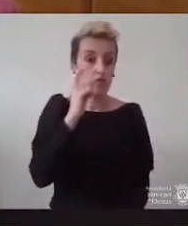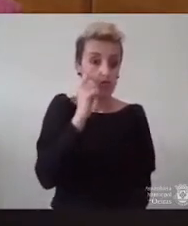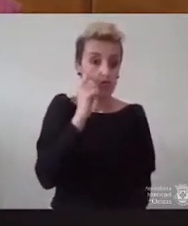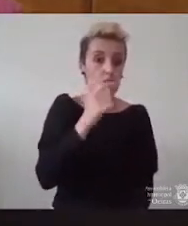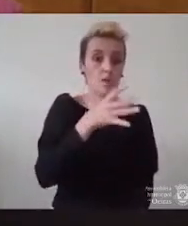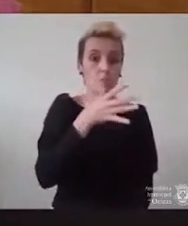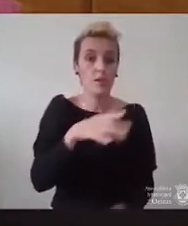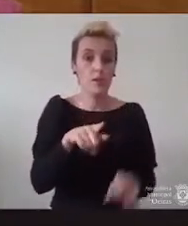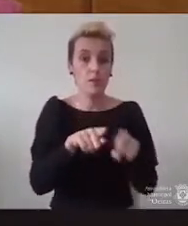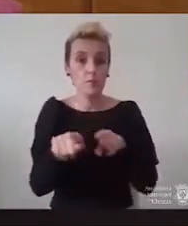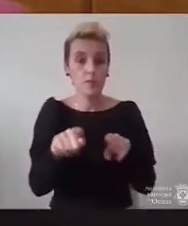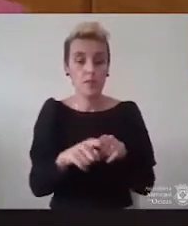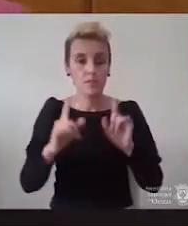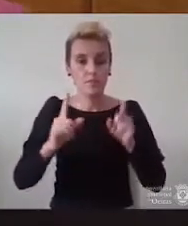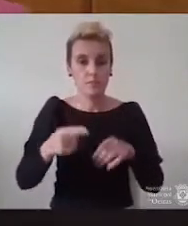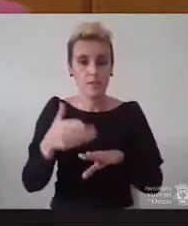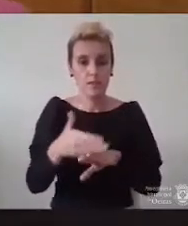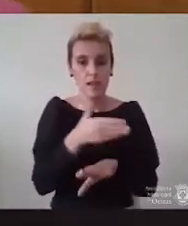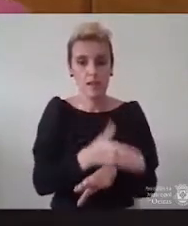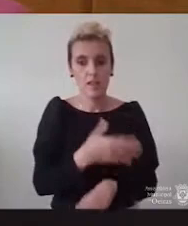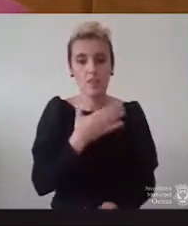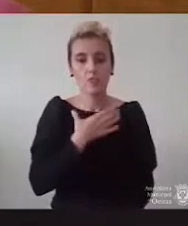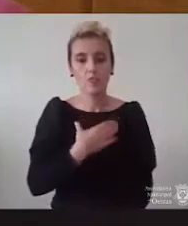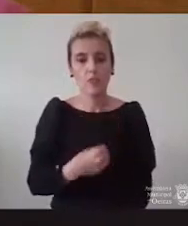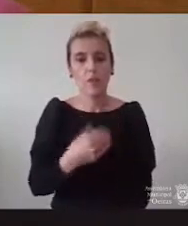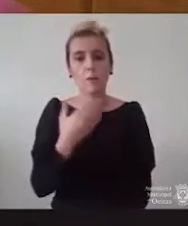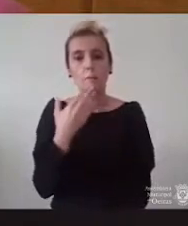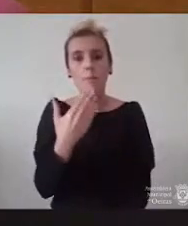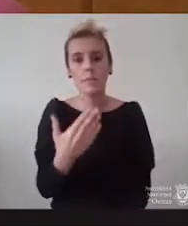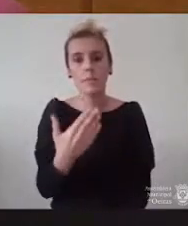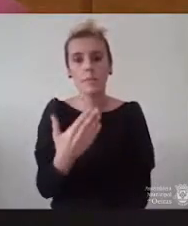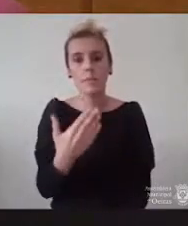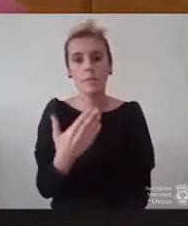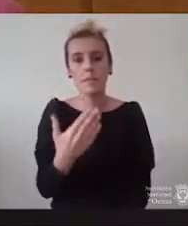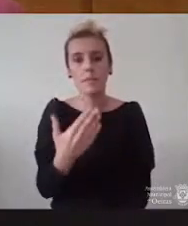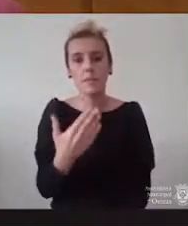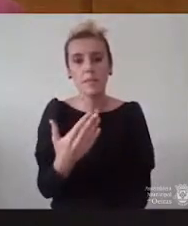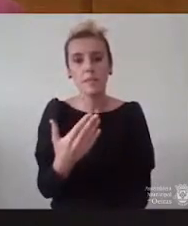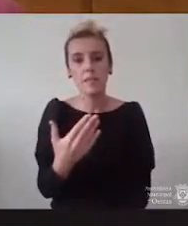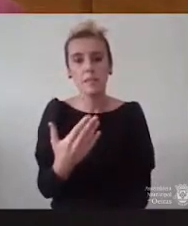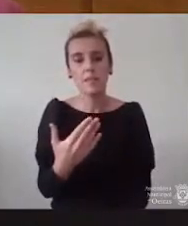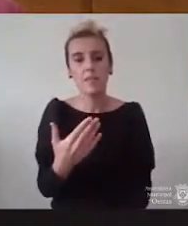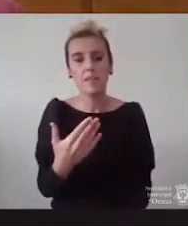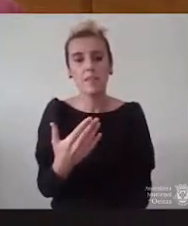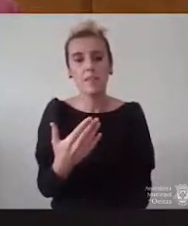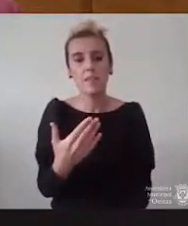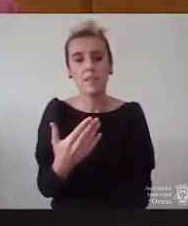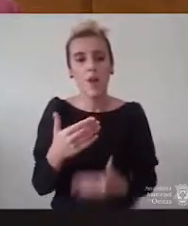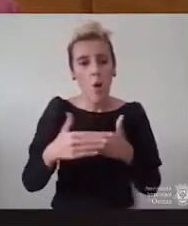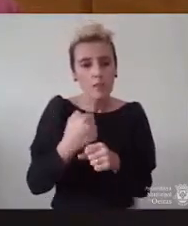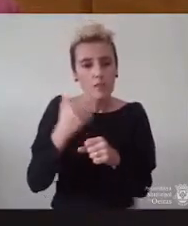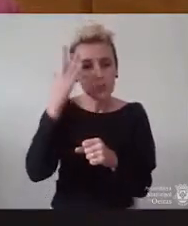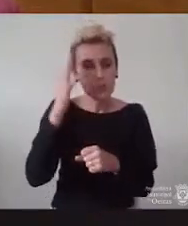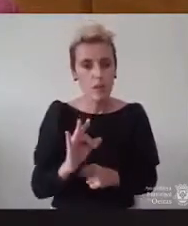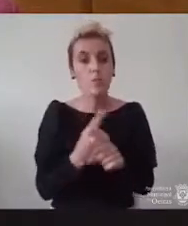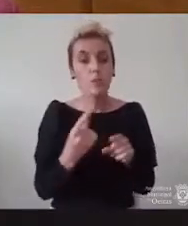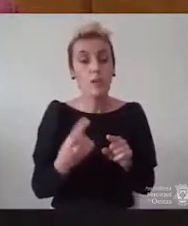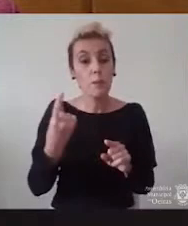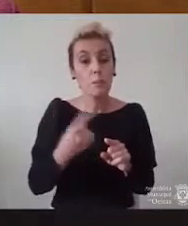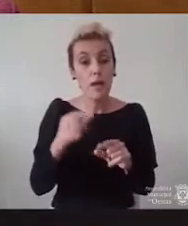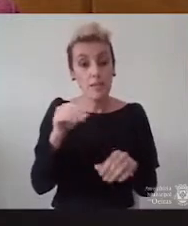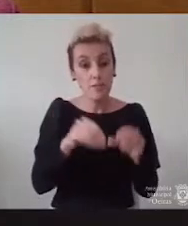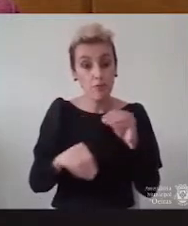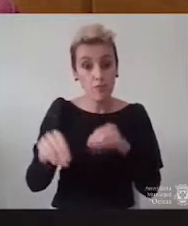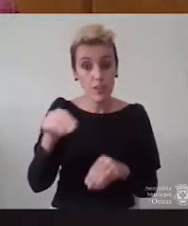queria pedir-lhe que alterasse na ordem de trabalhos o ponto 4, porque ele tem que ser votado. Diz só a apreciação